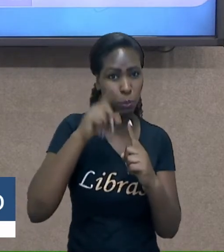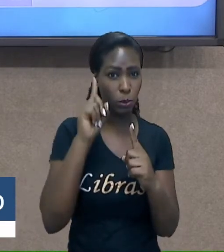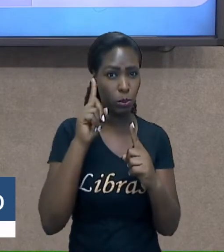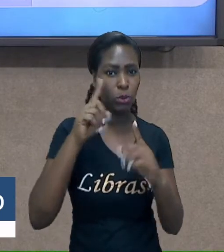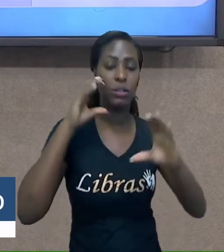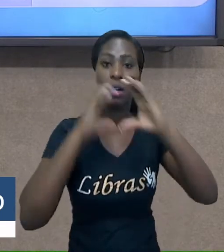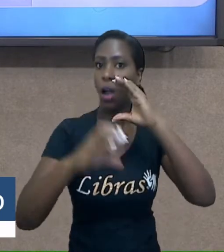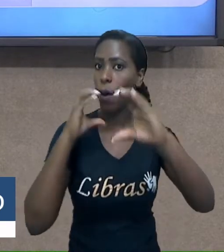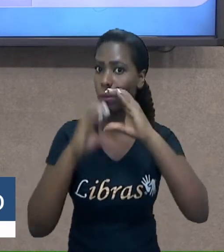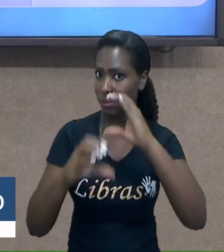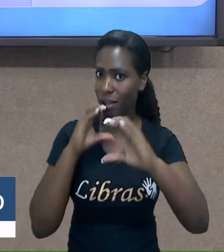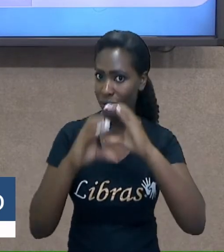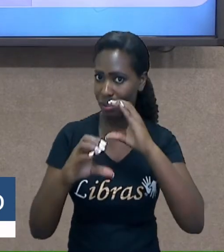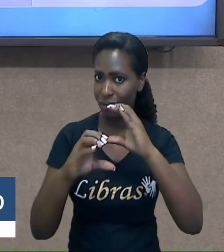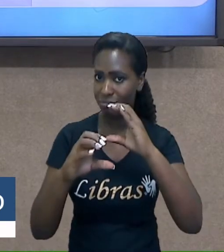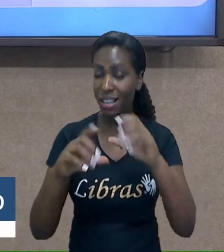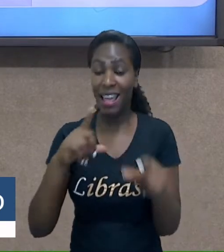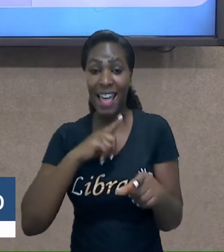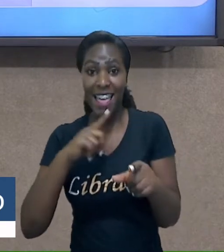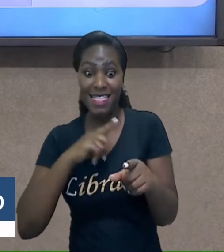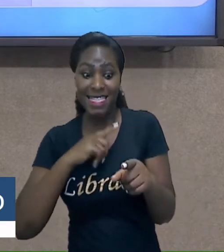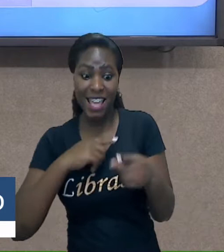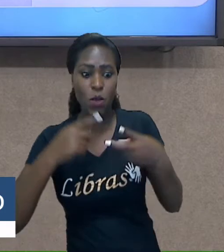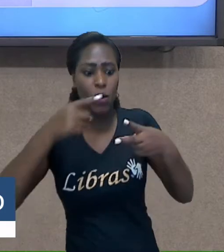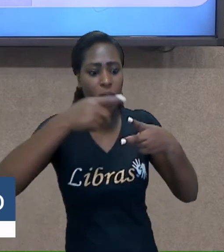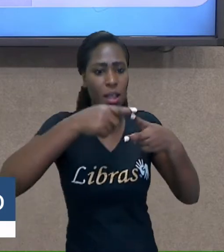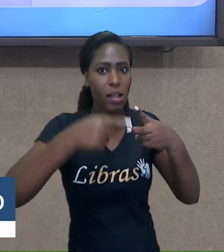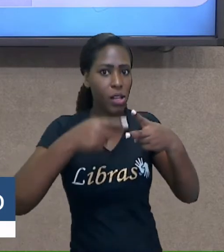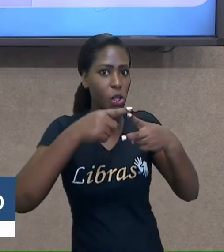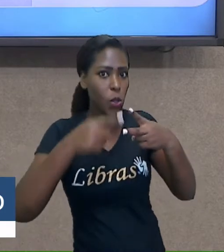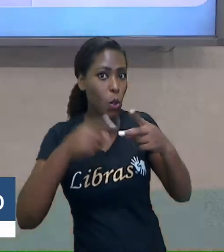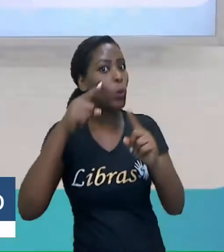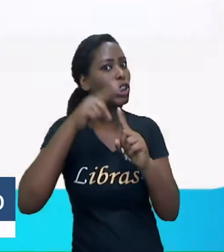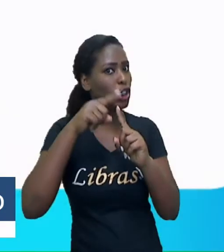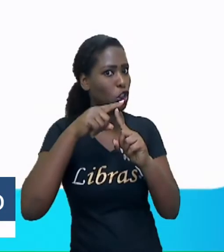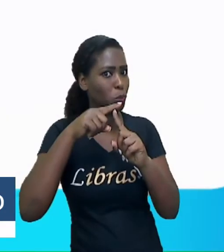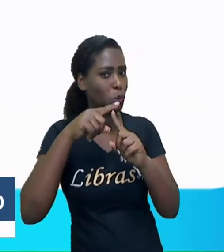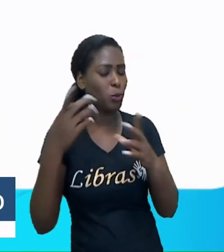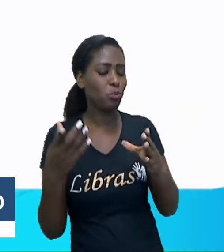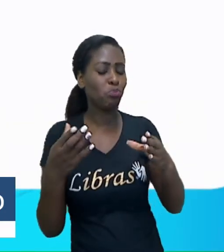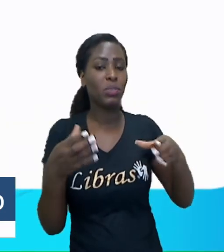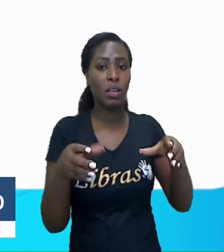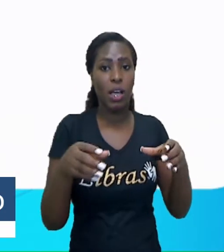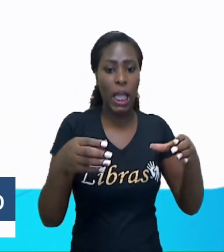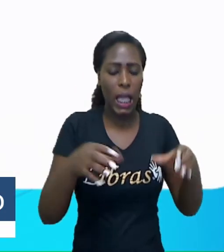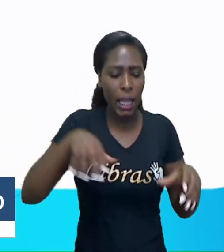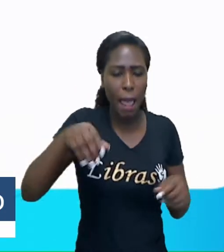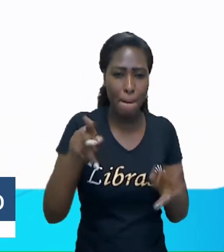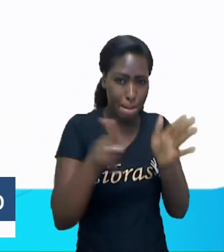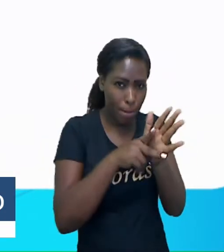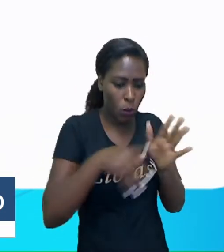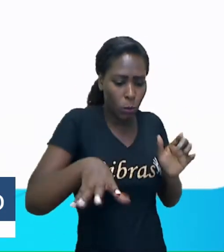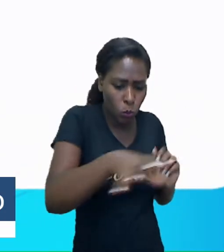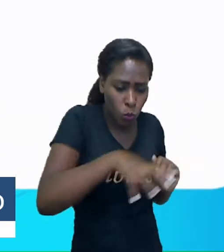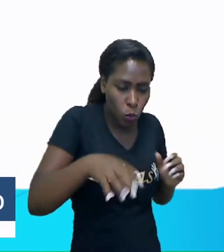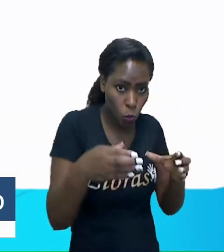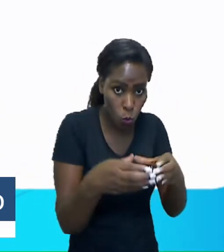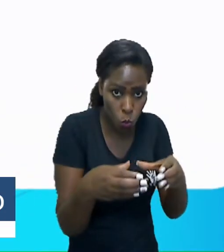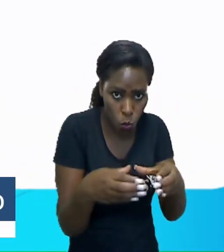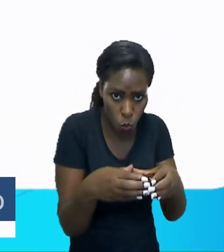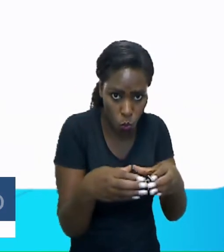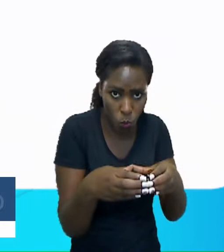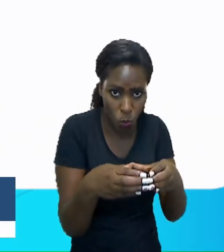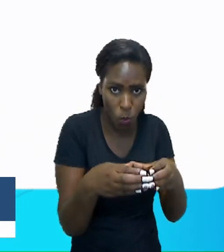de solicitação pertencem à modalidade argumentativa, cuja finalidade é